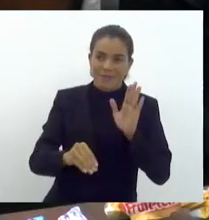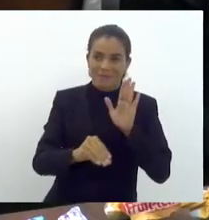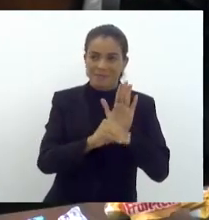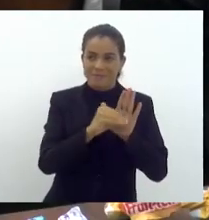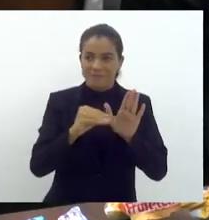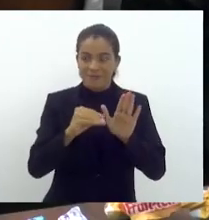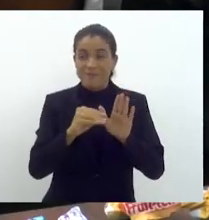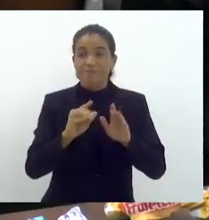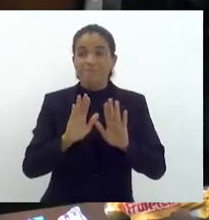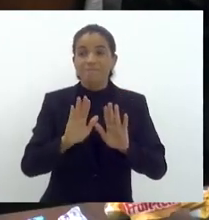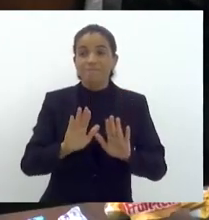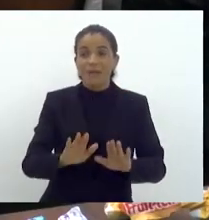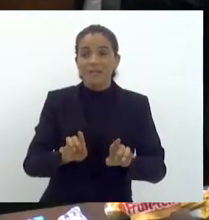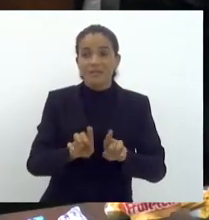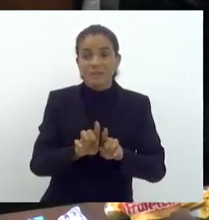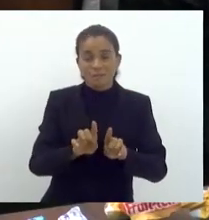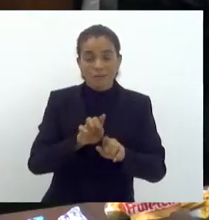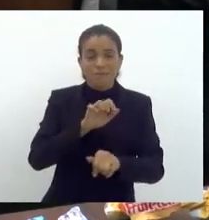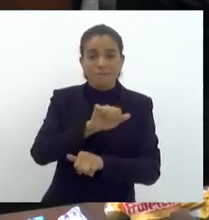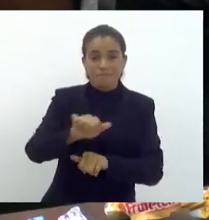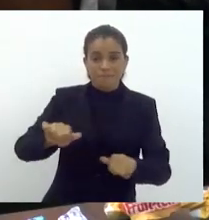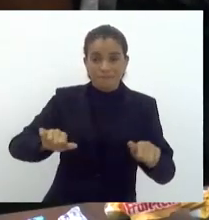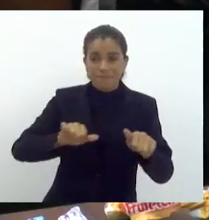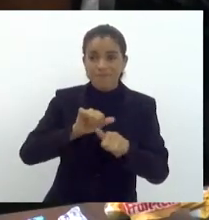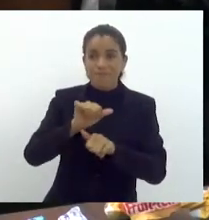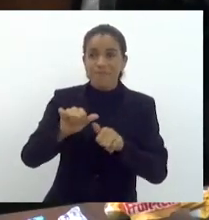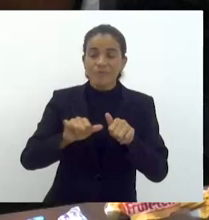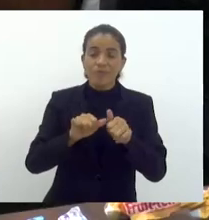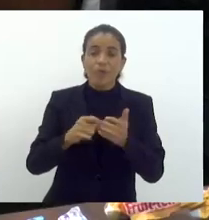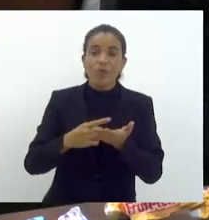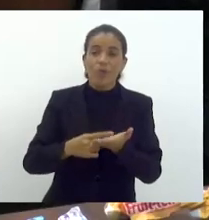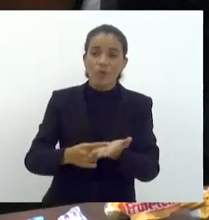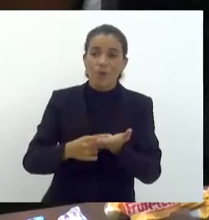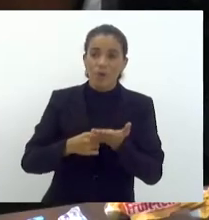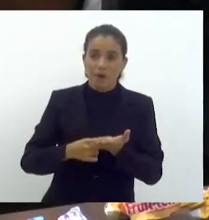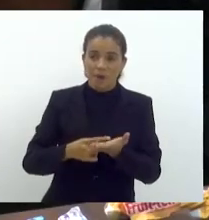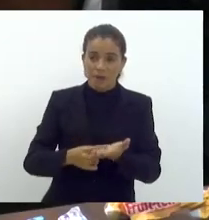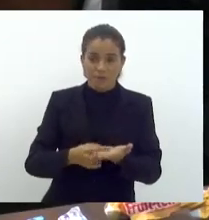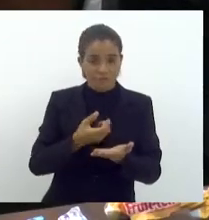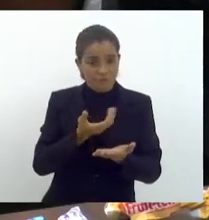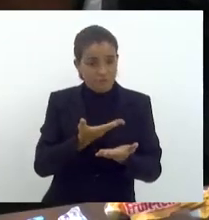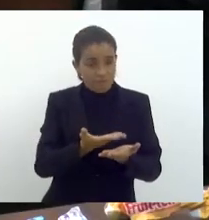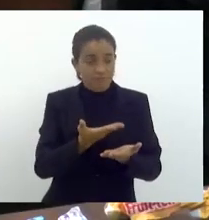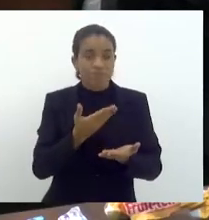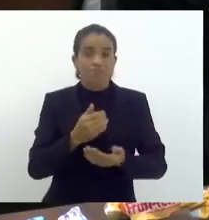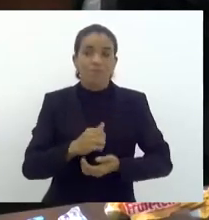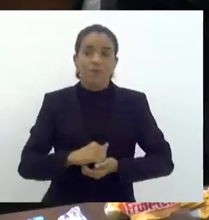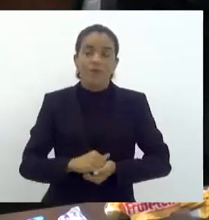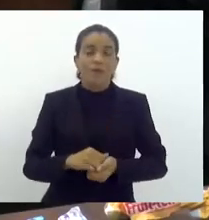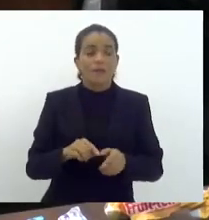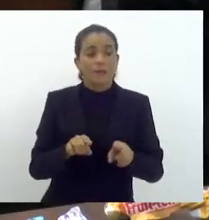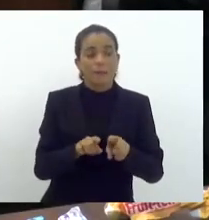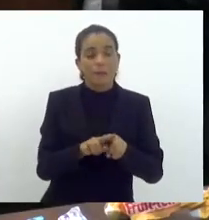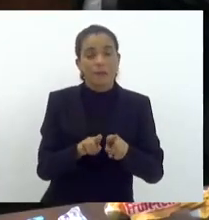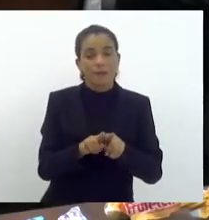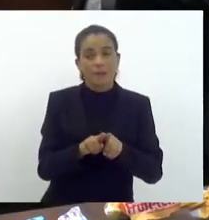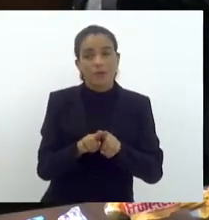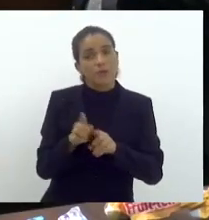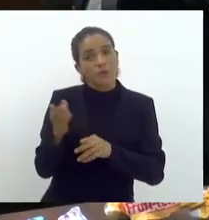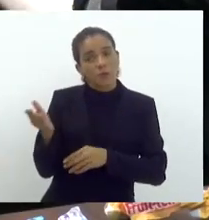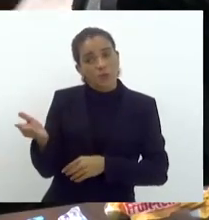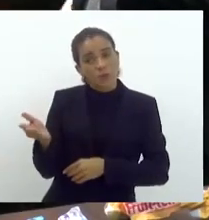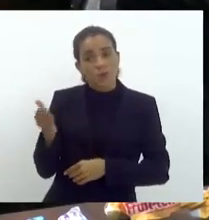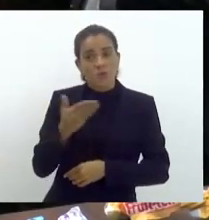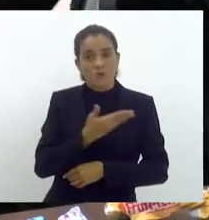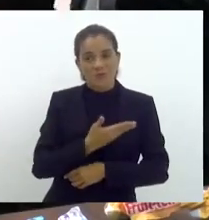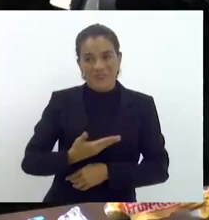com isso ratificando aqui o acordo que foi feito com vossa excelência e com o nosso